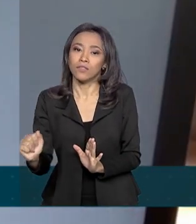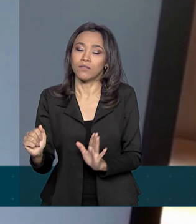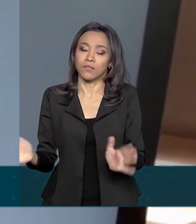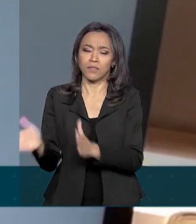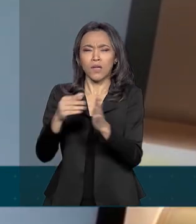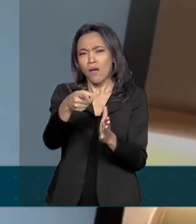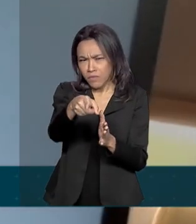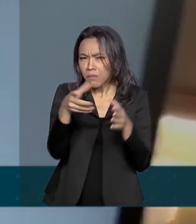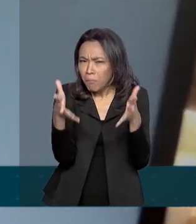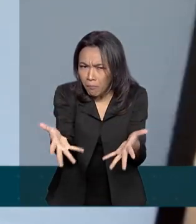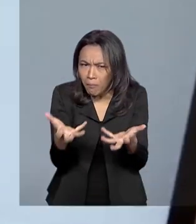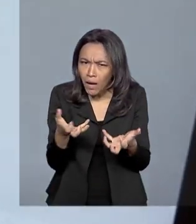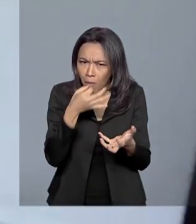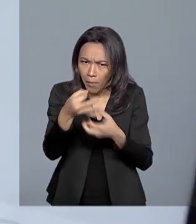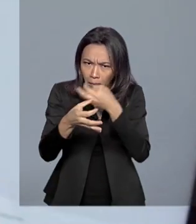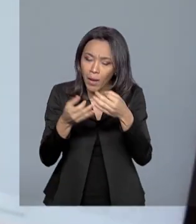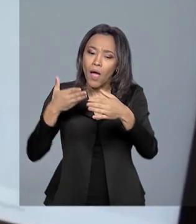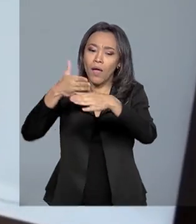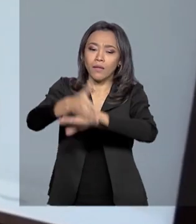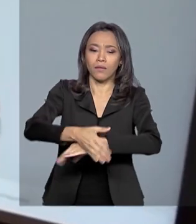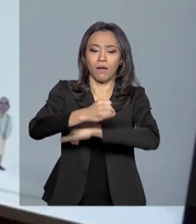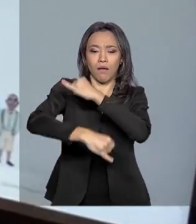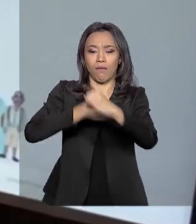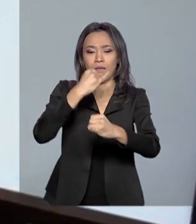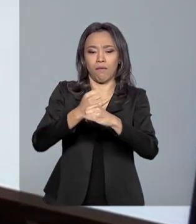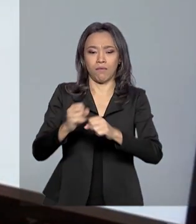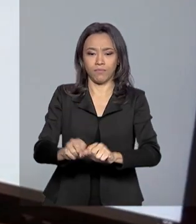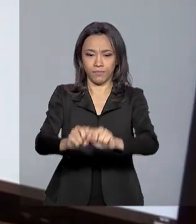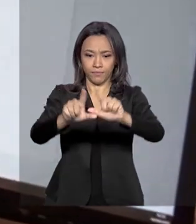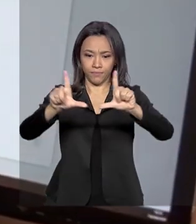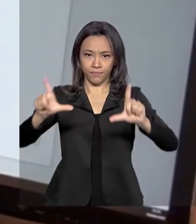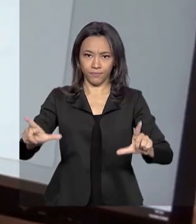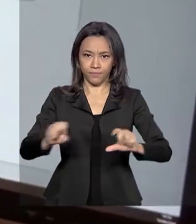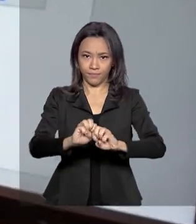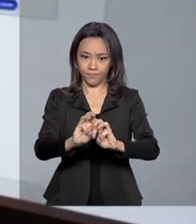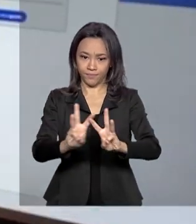enquete é só acessar a página do participante